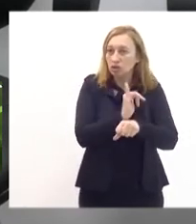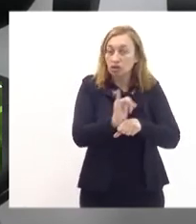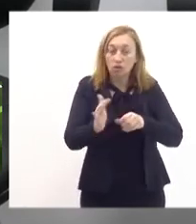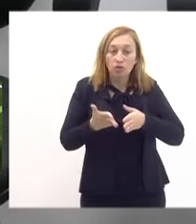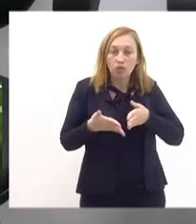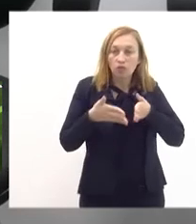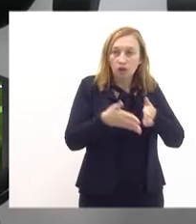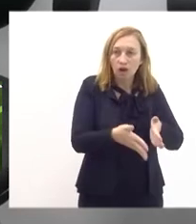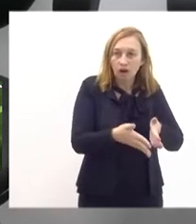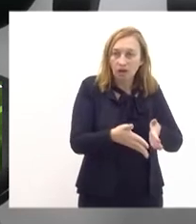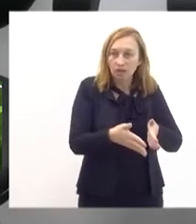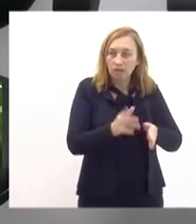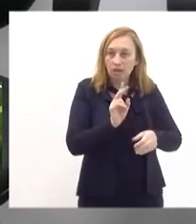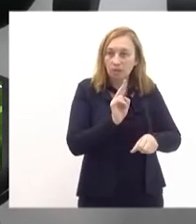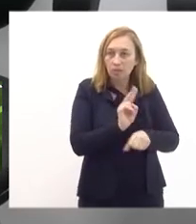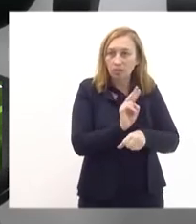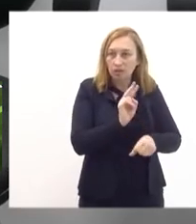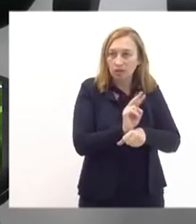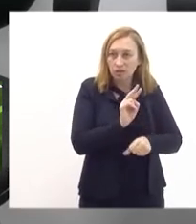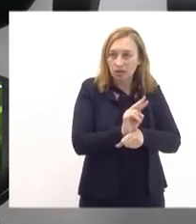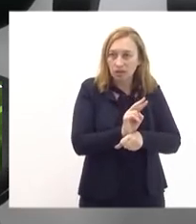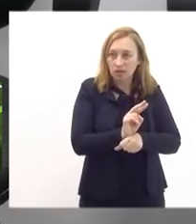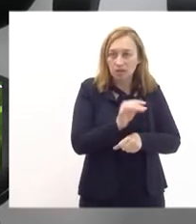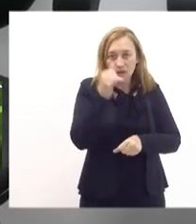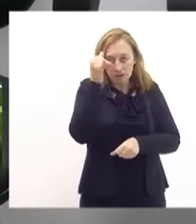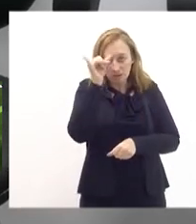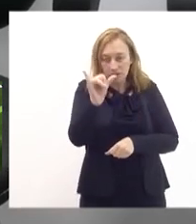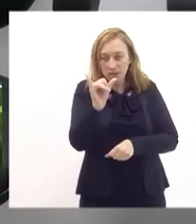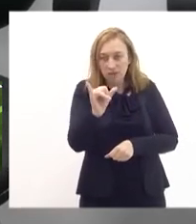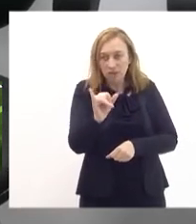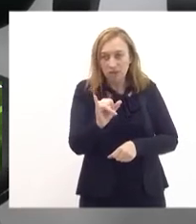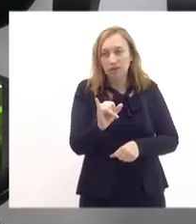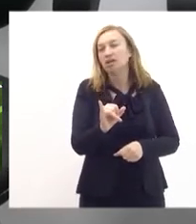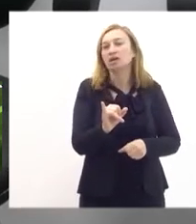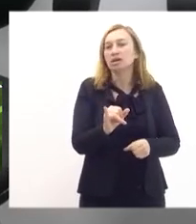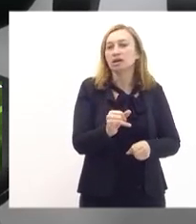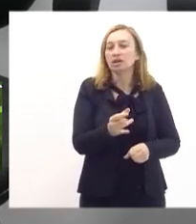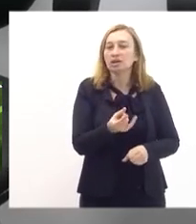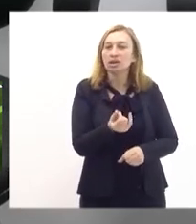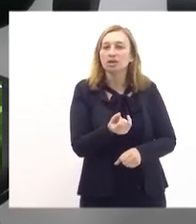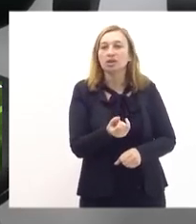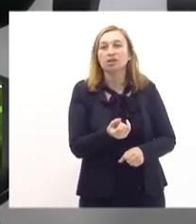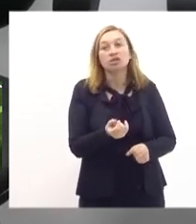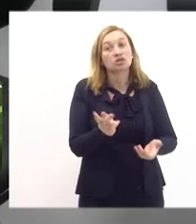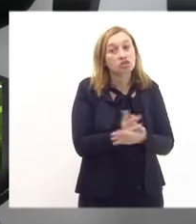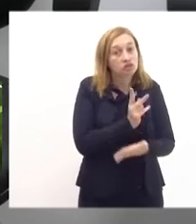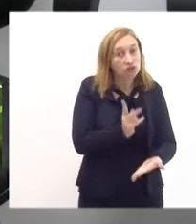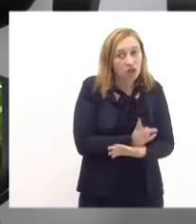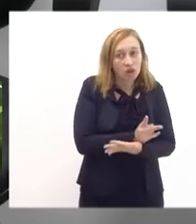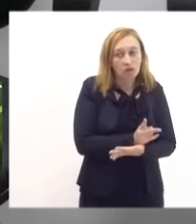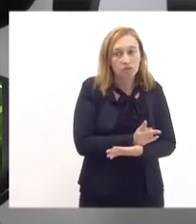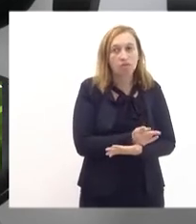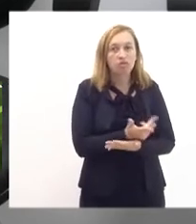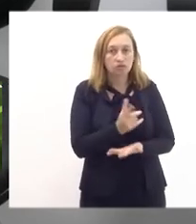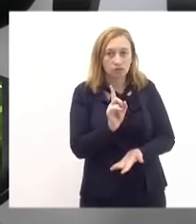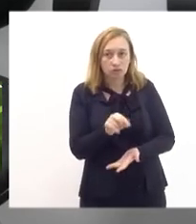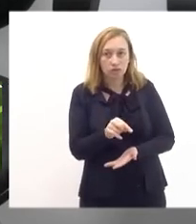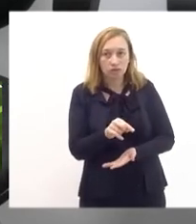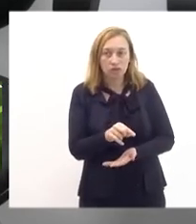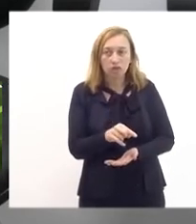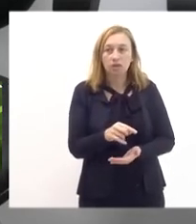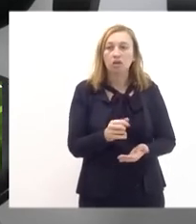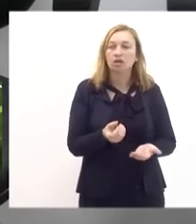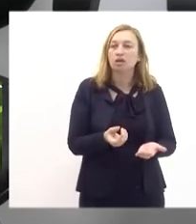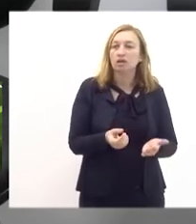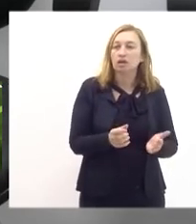prevenção, detecção e remediação de fraudes, né, praticadas por empresas,